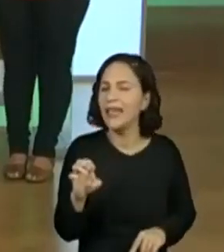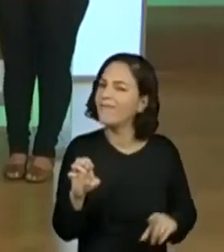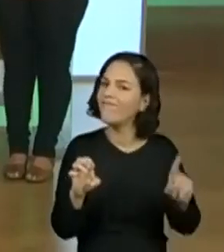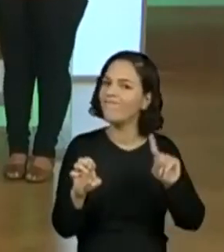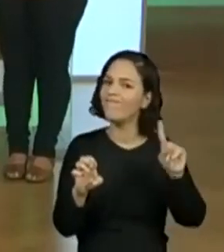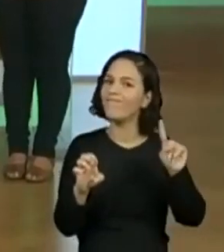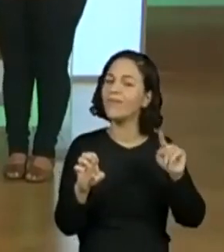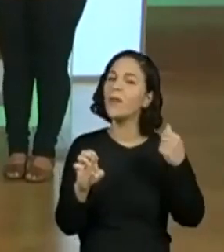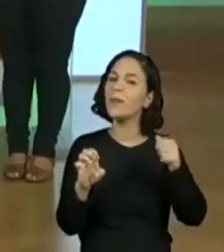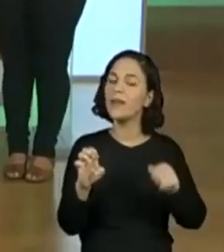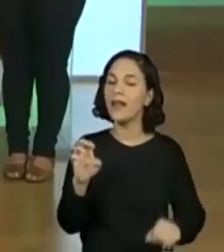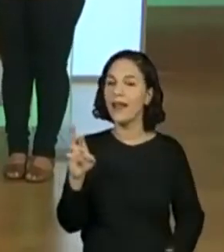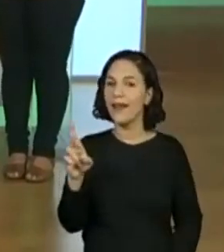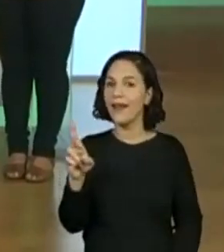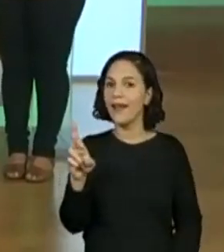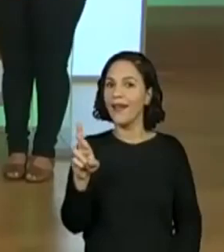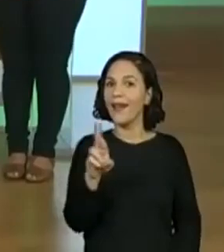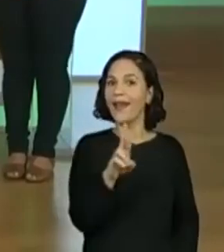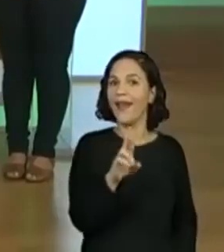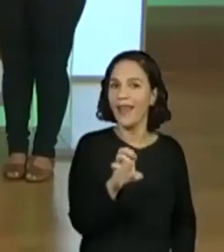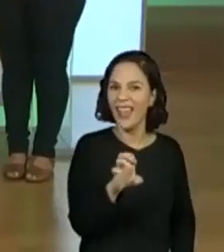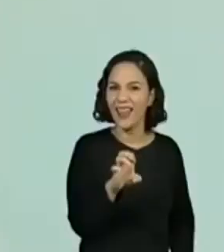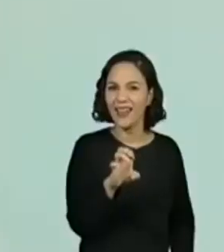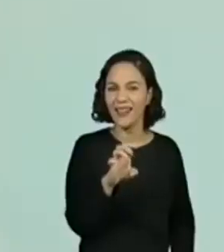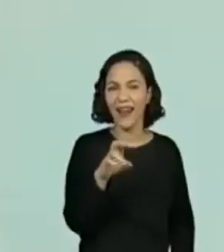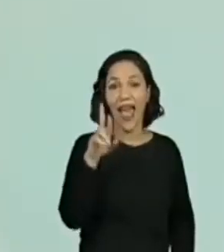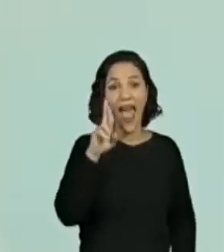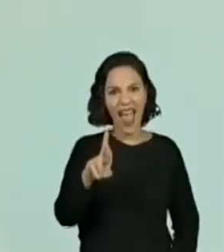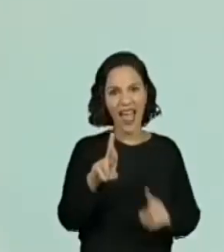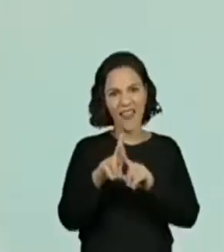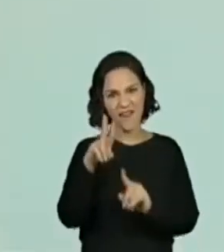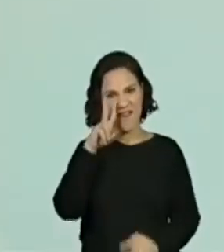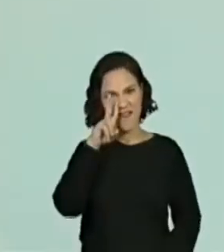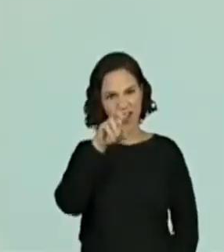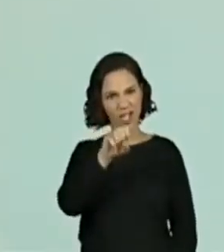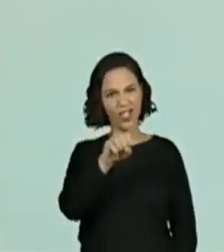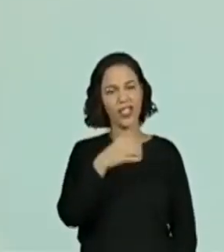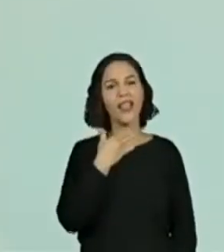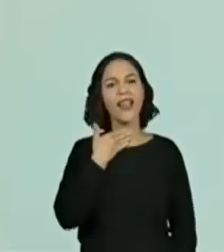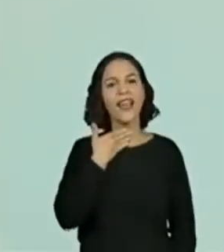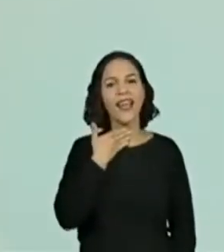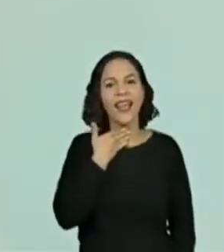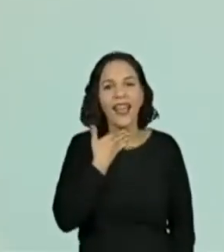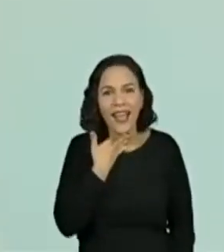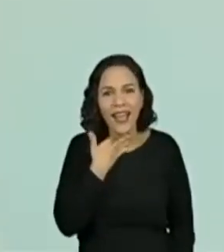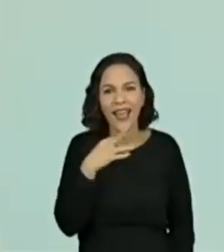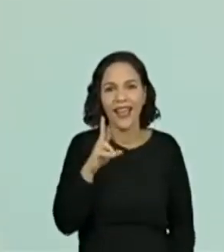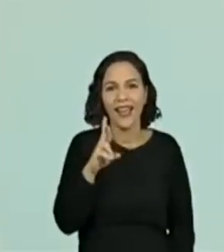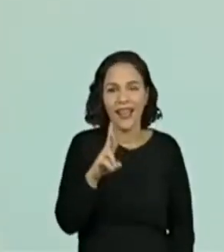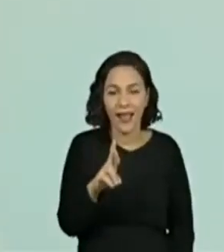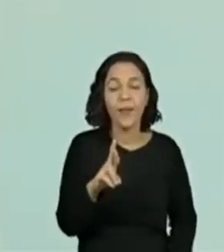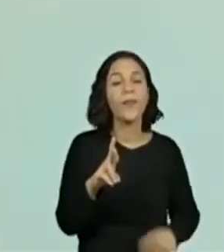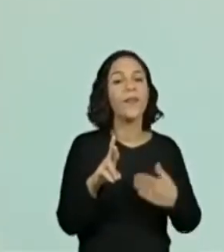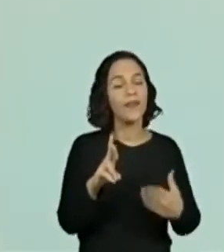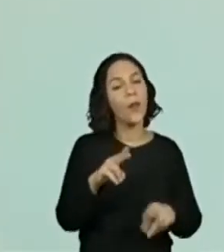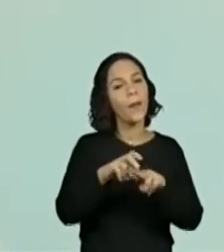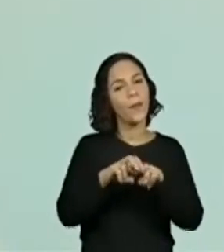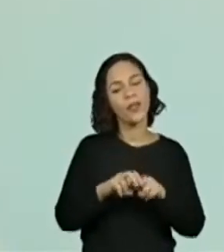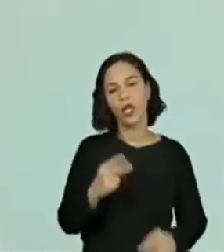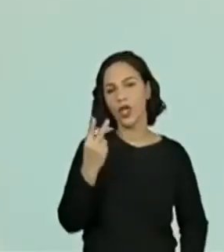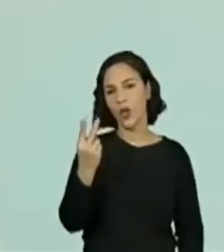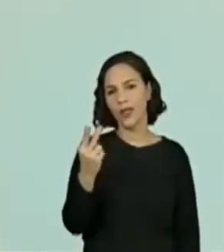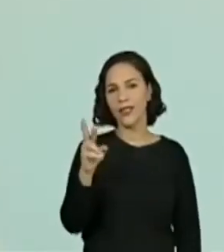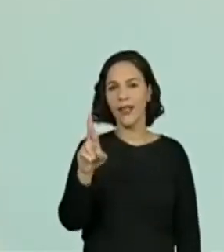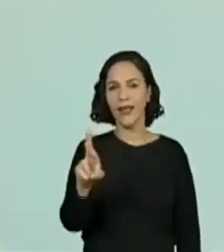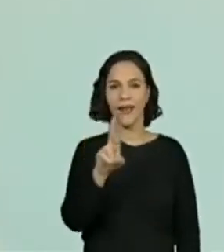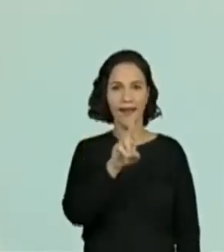ó, e todo mundo, ó, um usou o e, outro usou o r da professora Regiane e outro e. E o